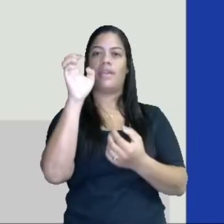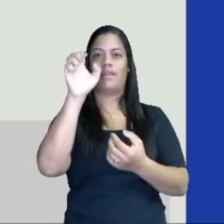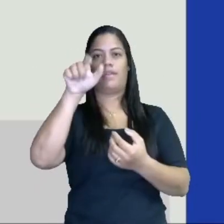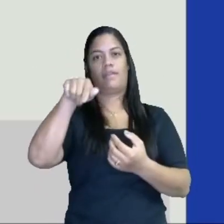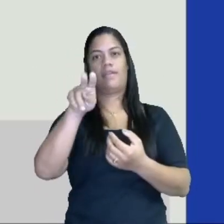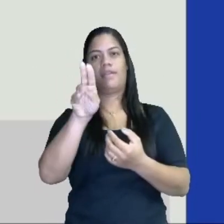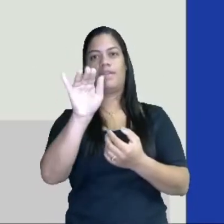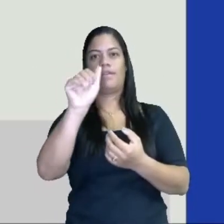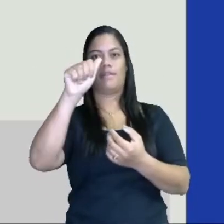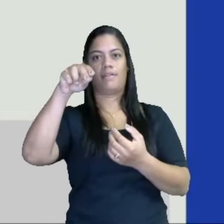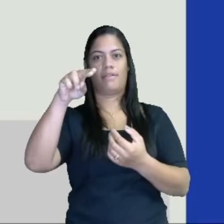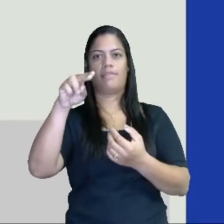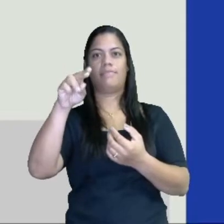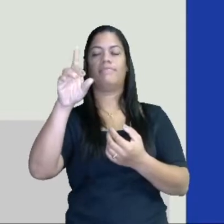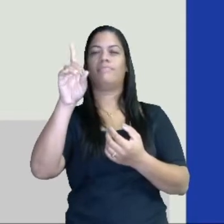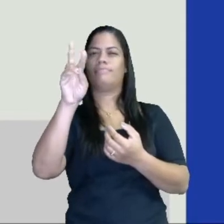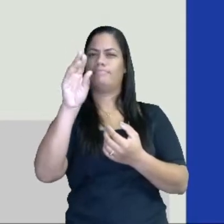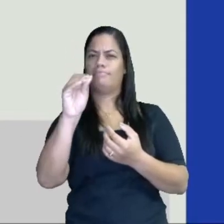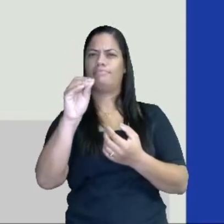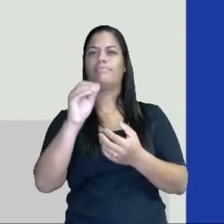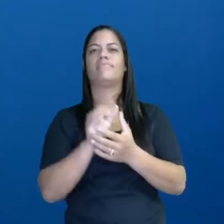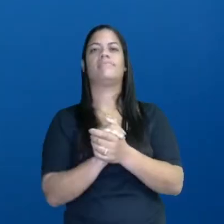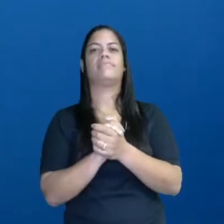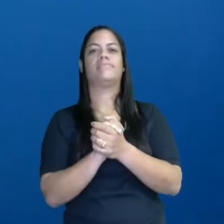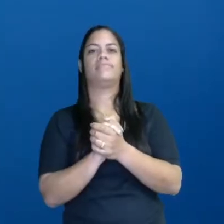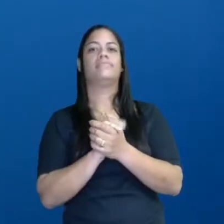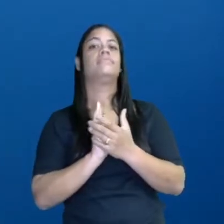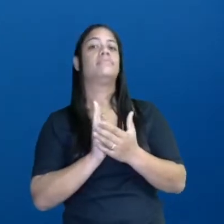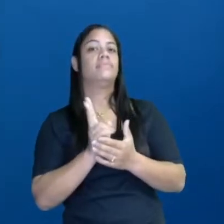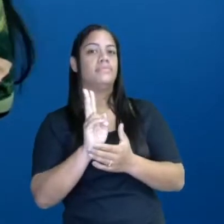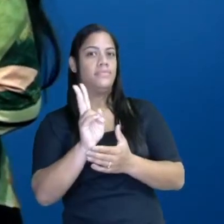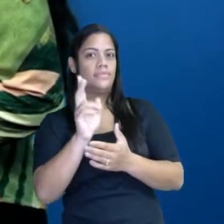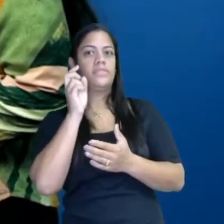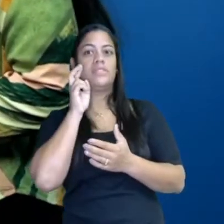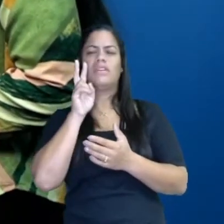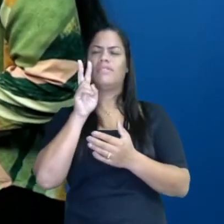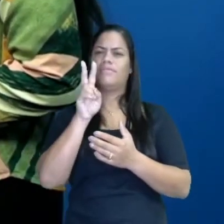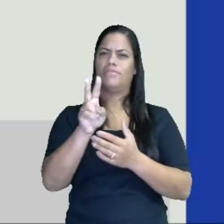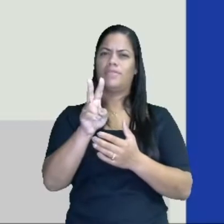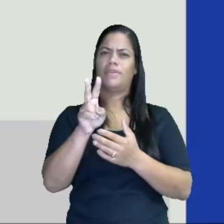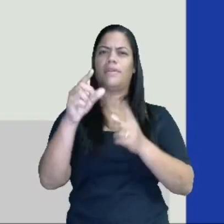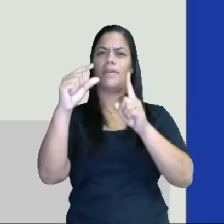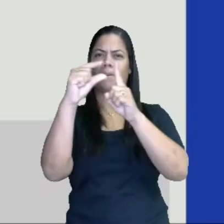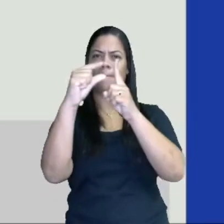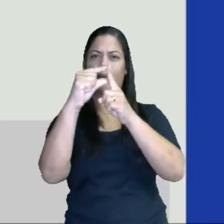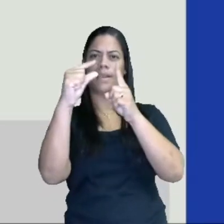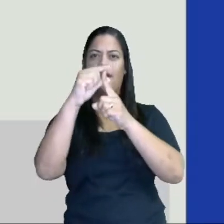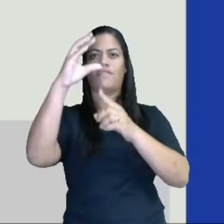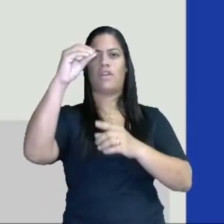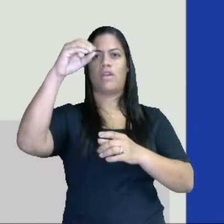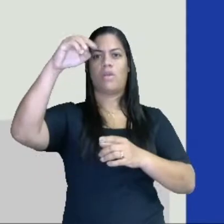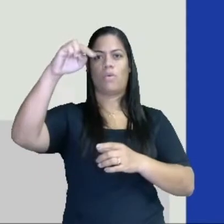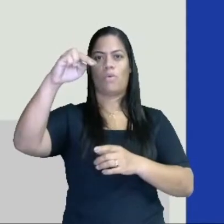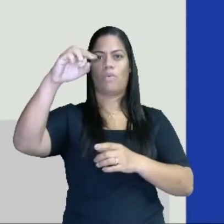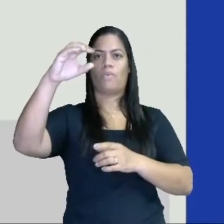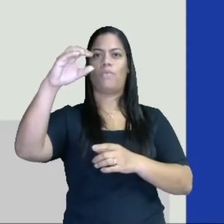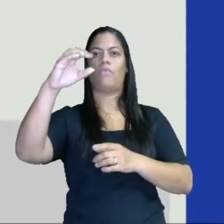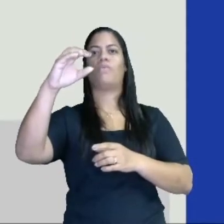equiângulo. Então, vê bem, toda vez que você ouvir a palavra congruentes,